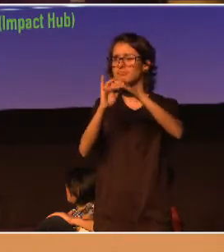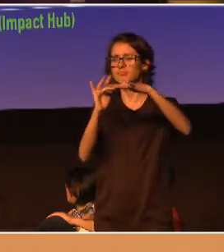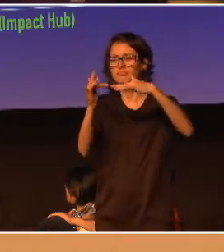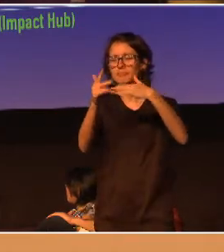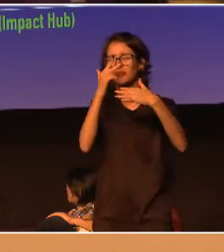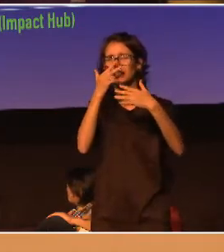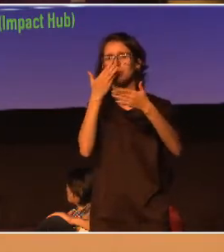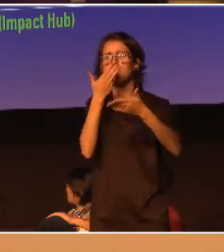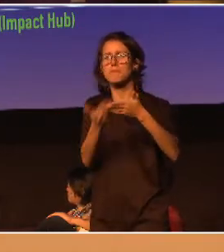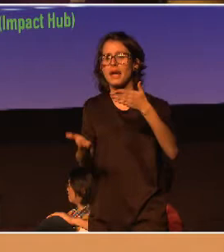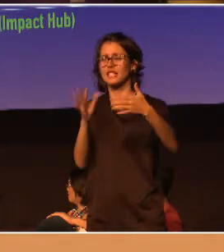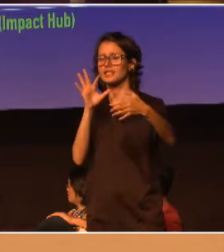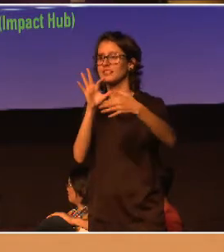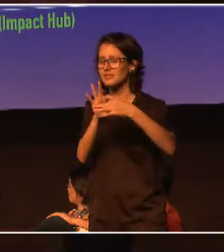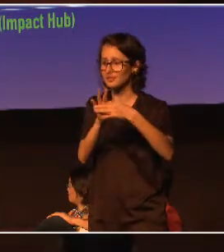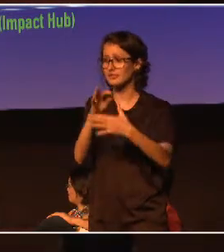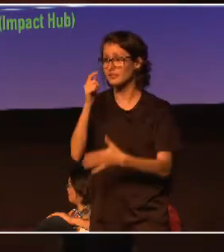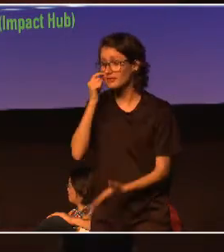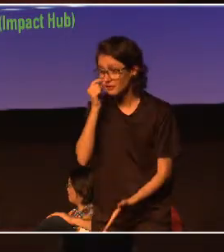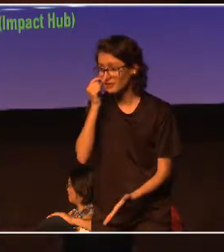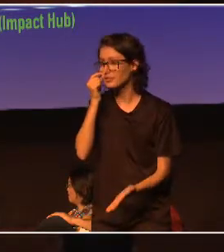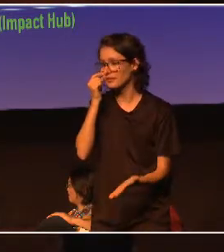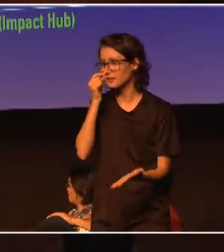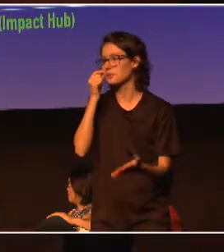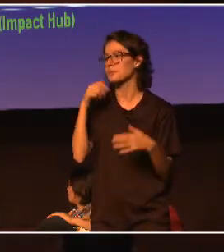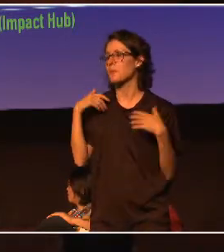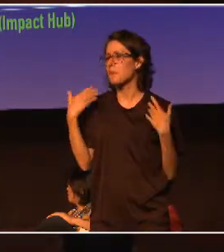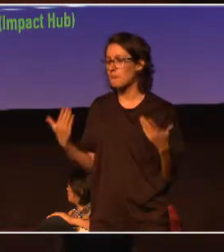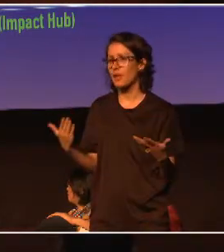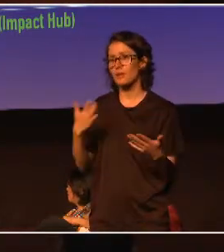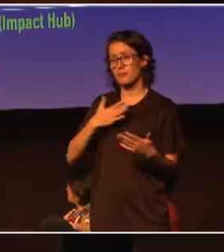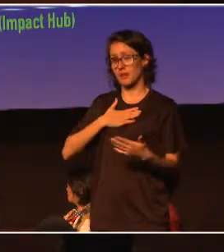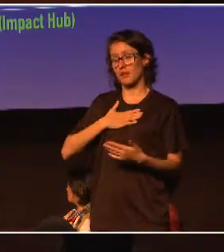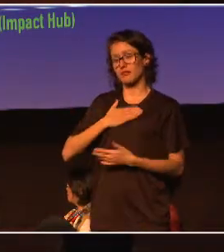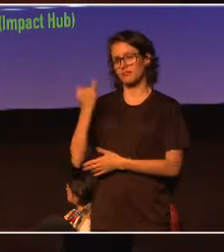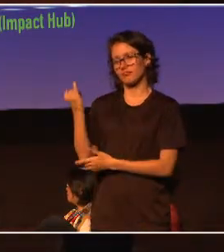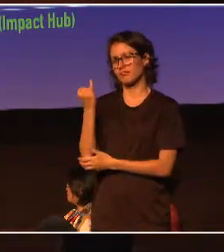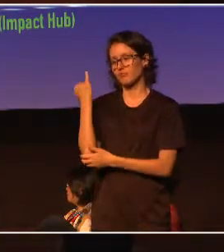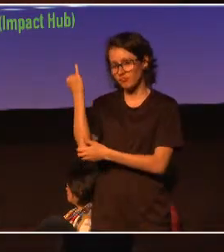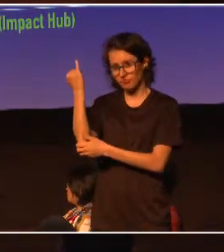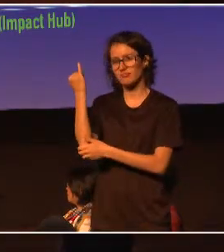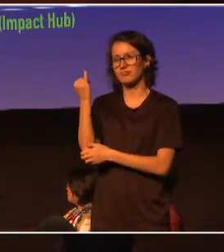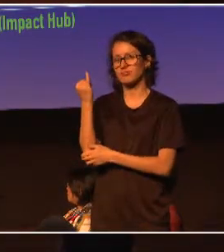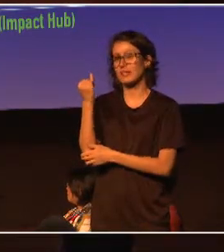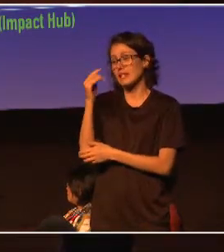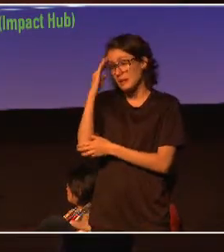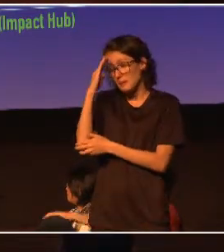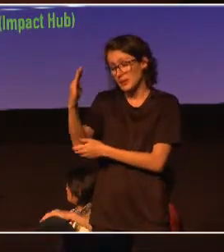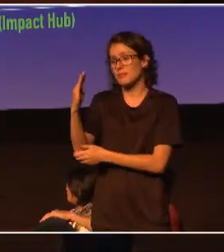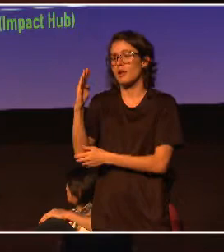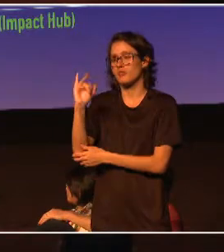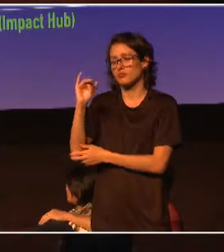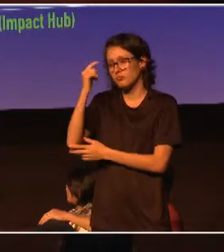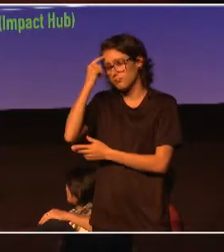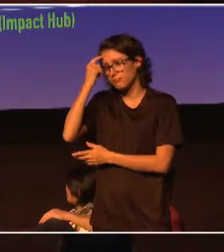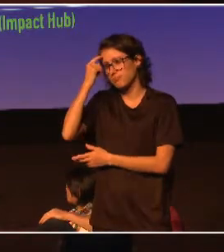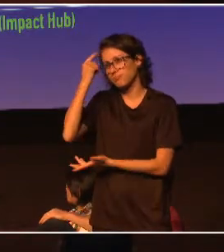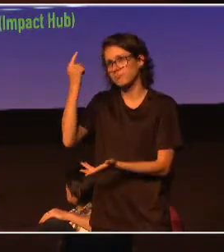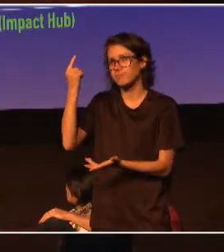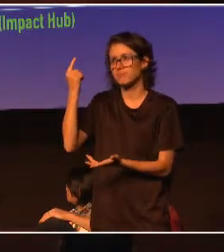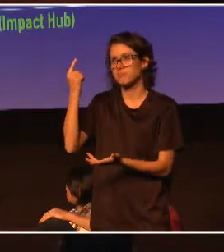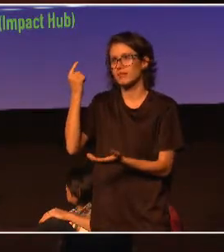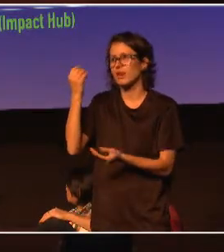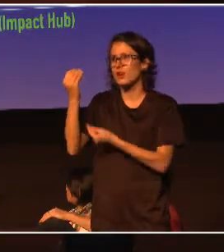essa conexão, exatamente como você falou, né? E, então, para mim é fundamental, sobretudo se a gente for pensar em